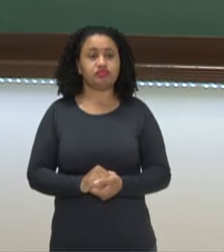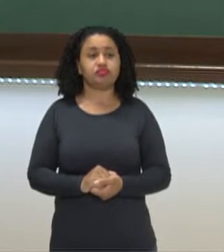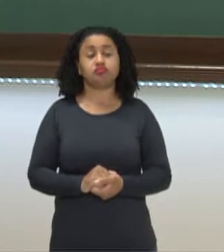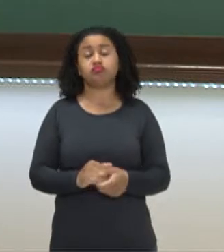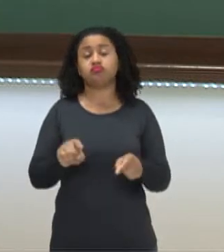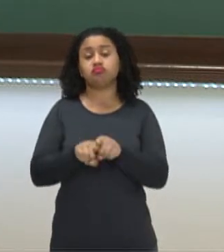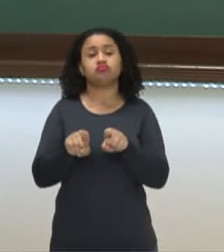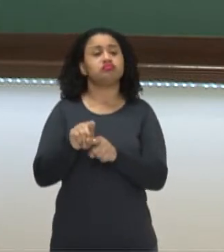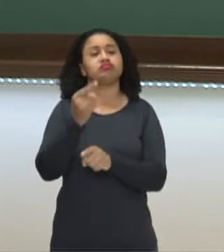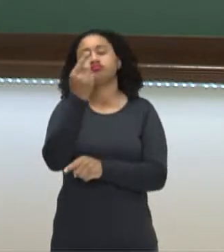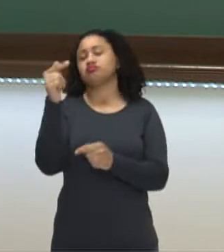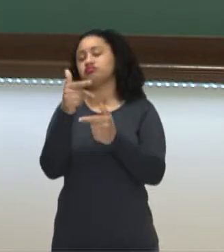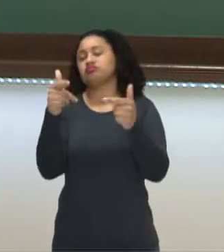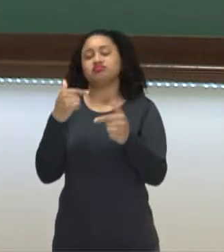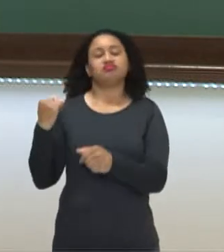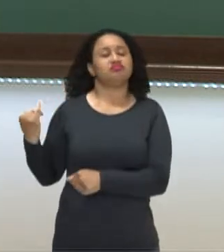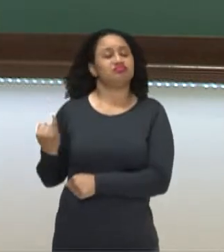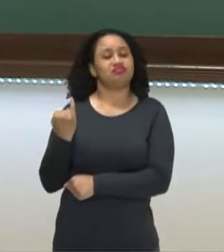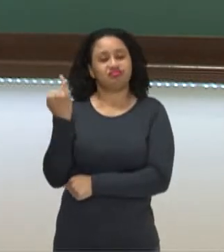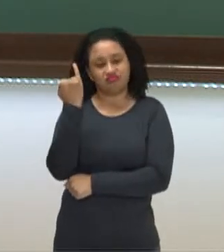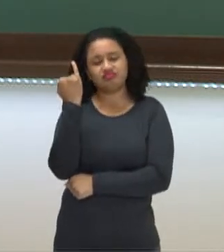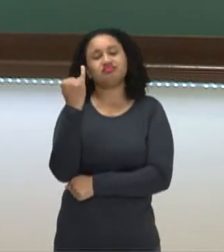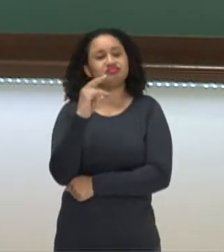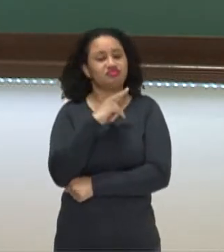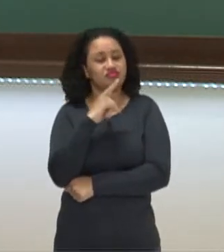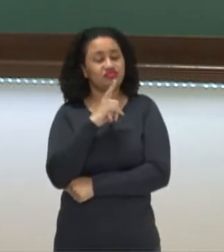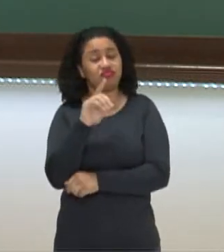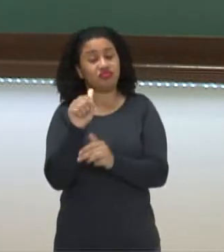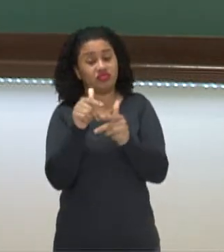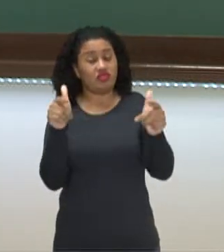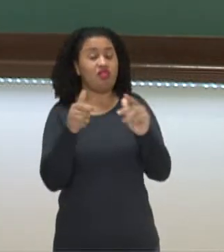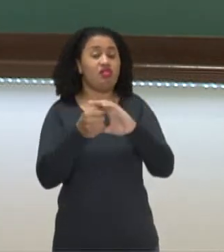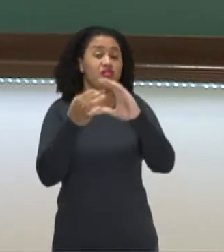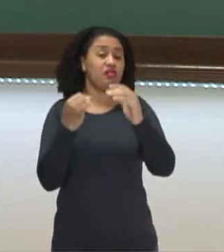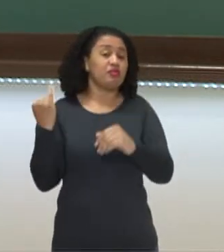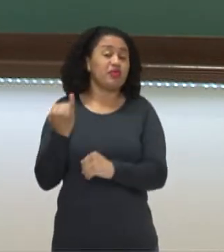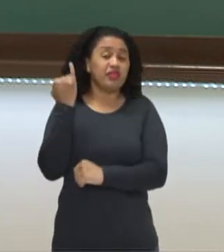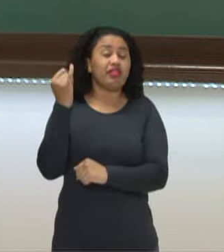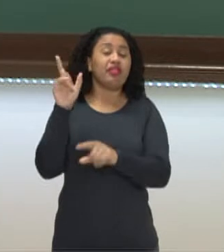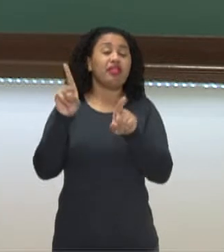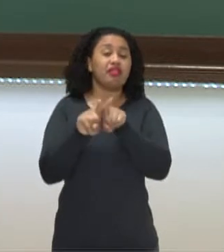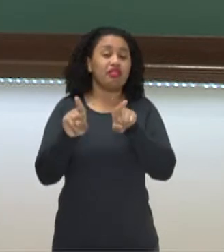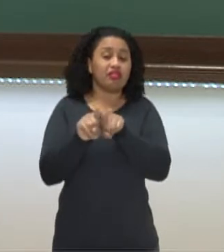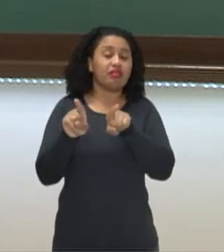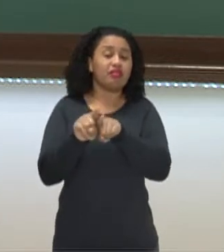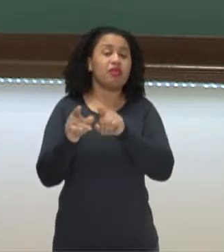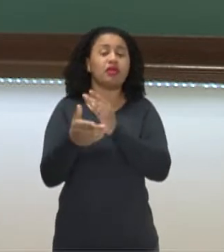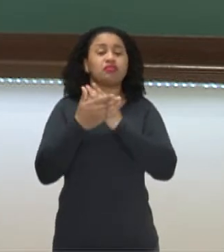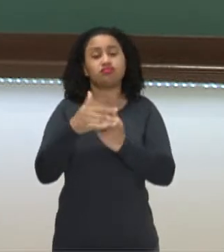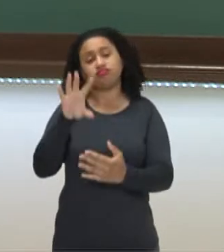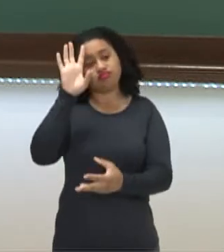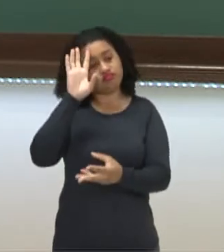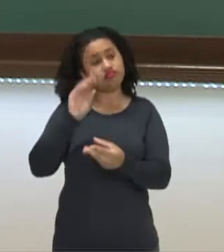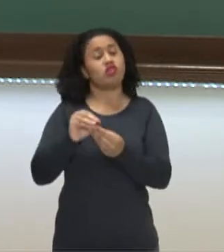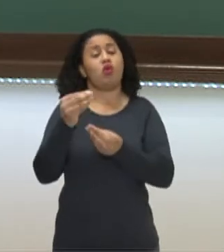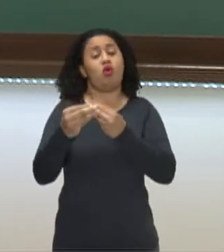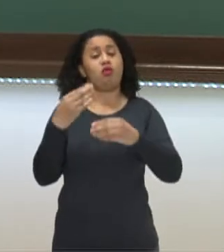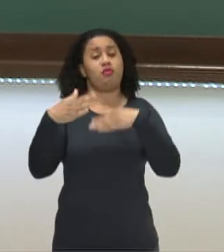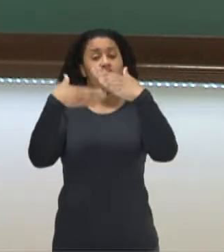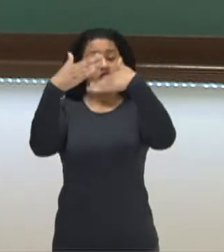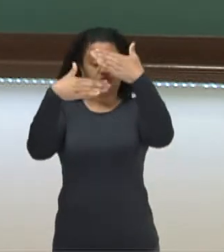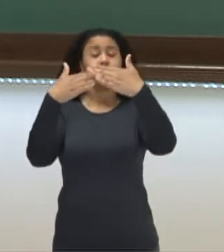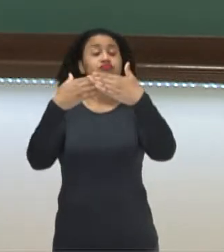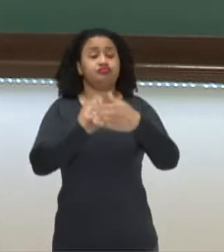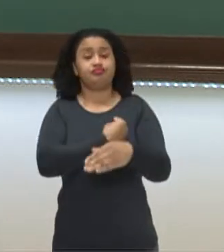Outra coisa importantíssima, outro ponto importantíssimo que também ajuda a compreender a evolução dos